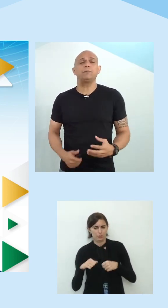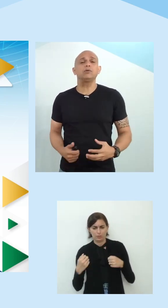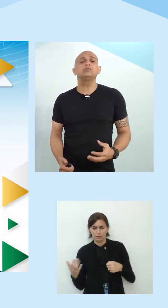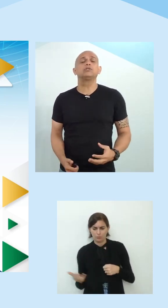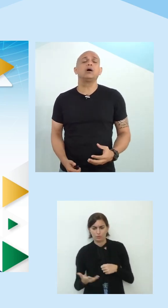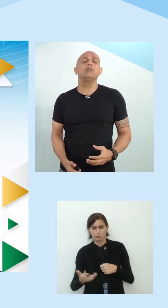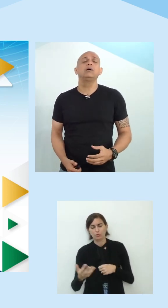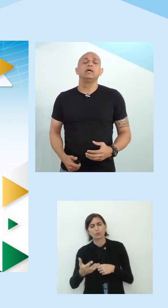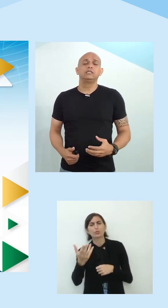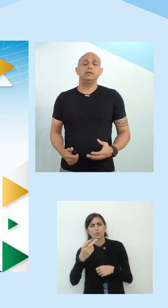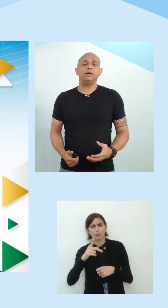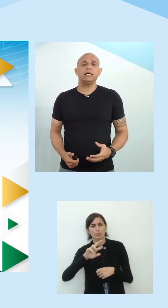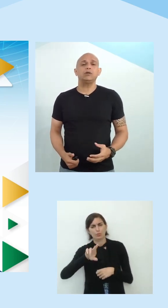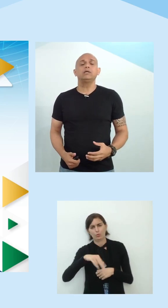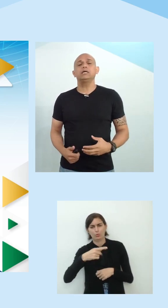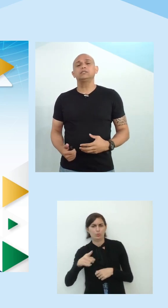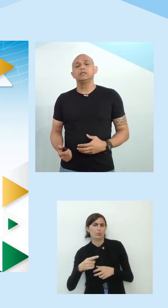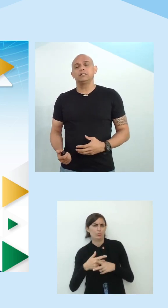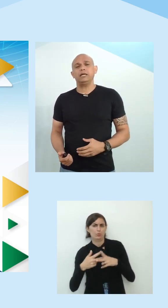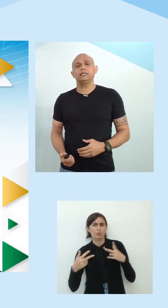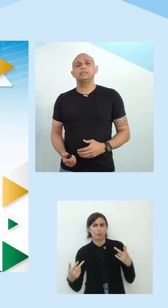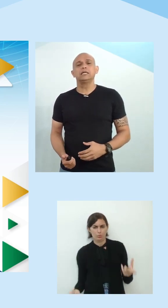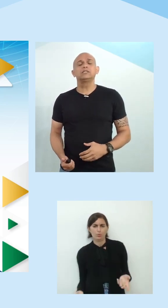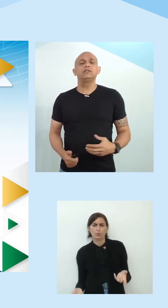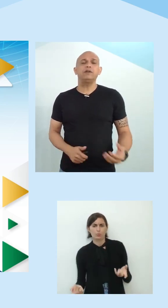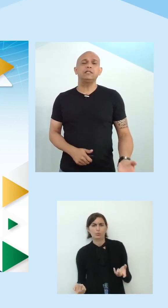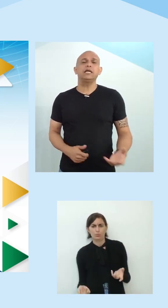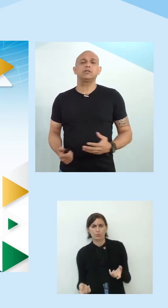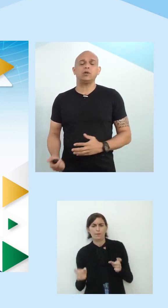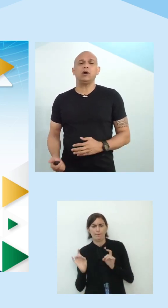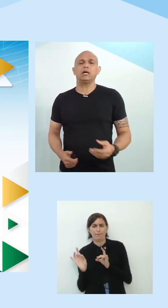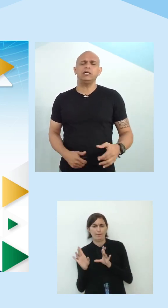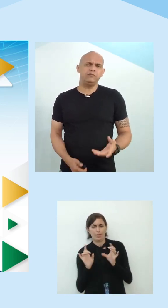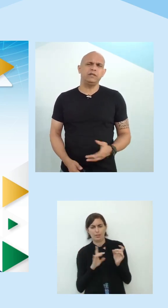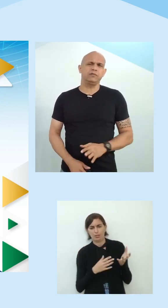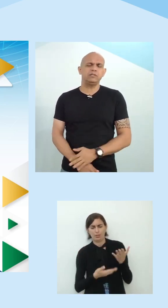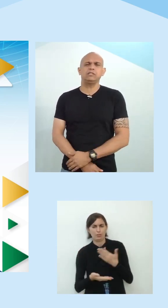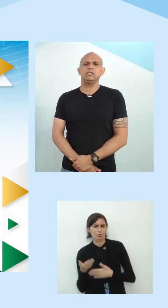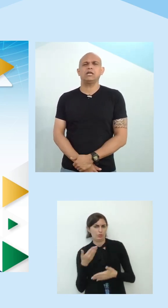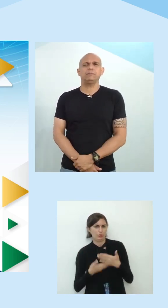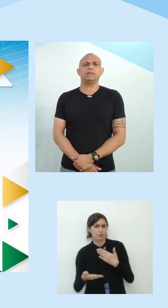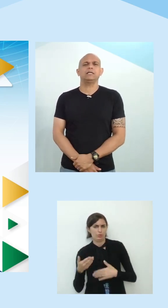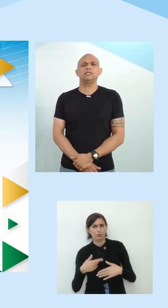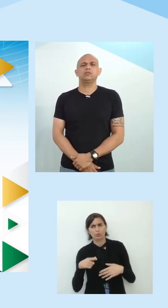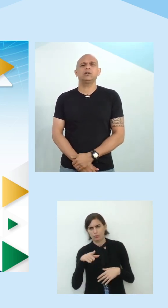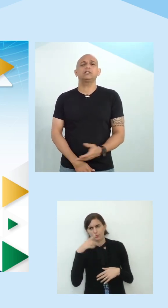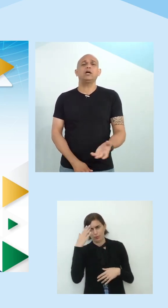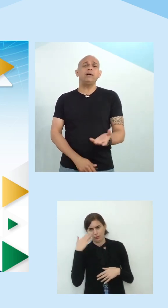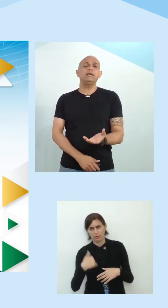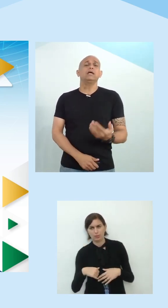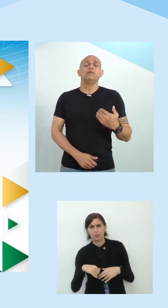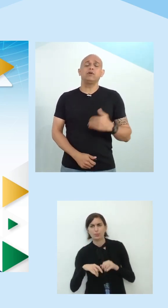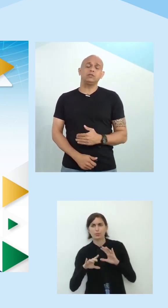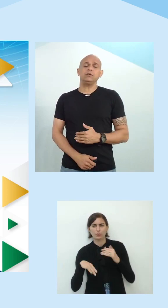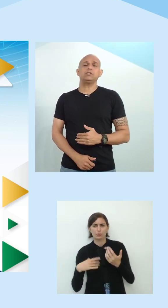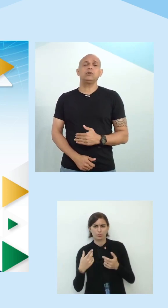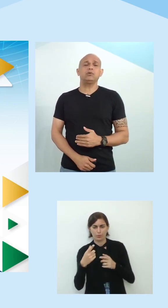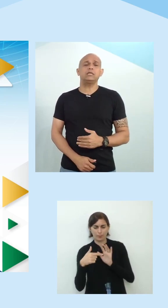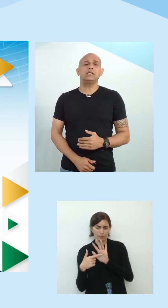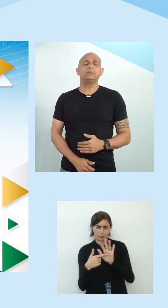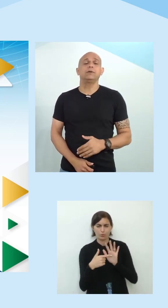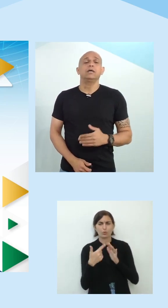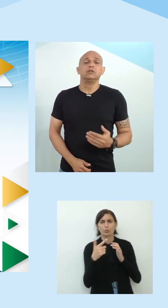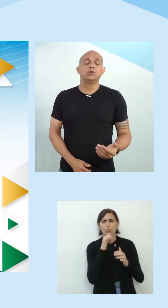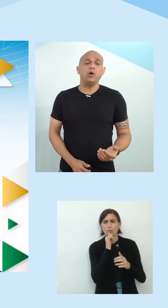visto a produção de mercadoria, né? Nesse lance de vender, troca, enfim, você já sabe essa história. Então aí, vou te mostrar